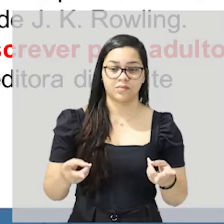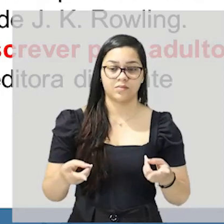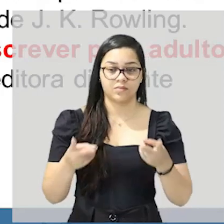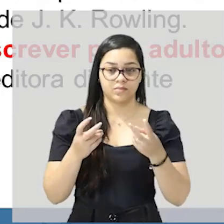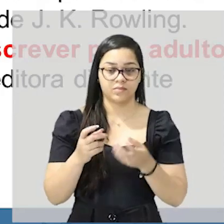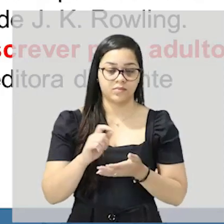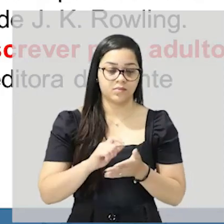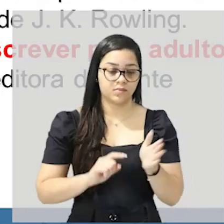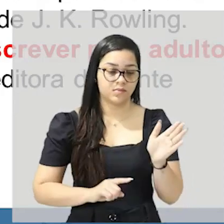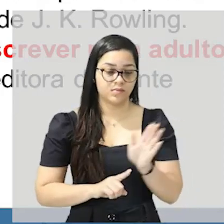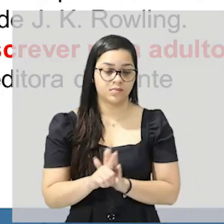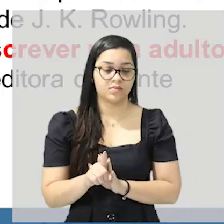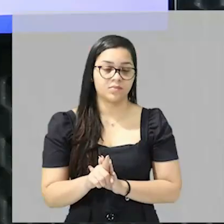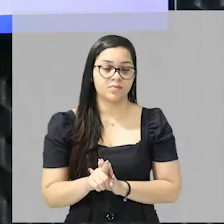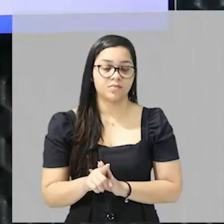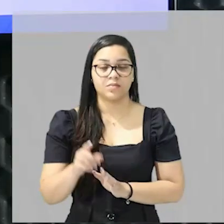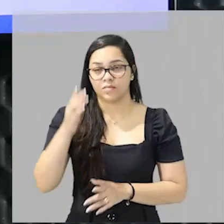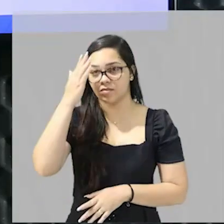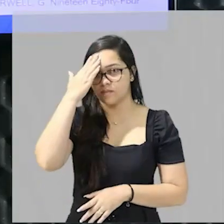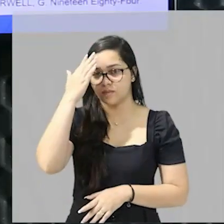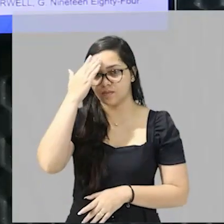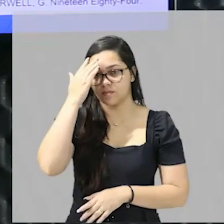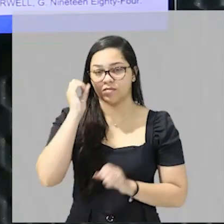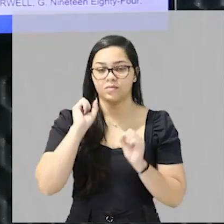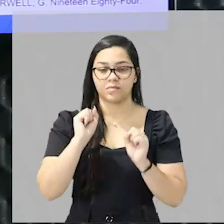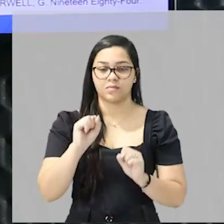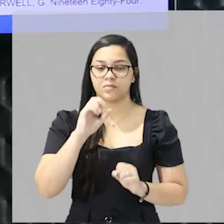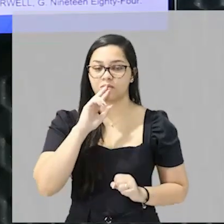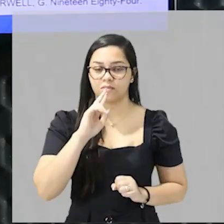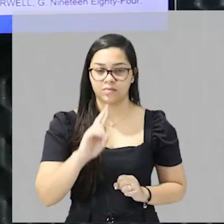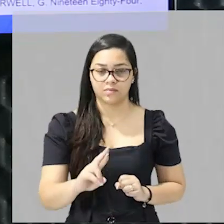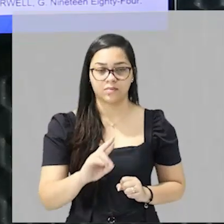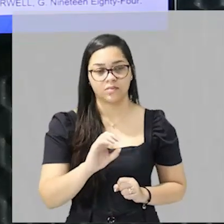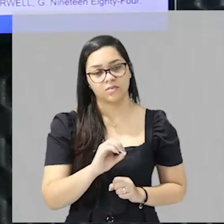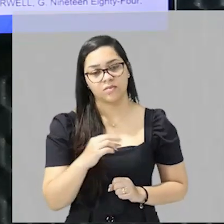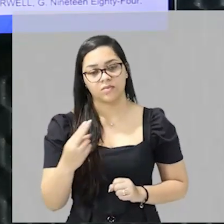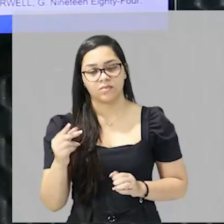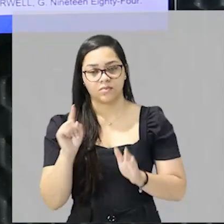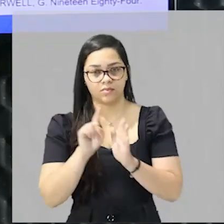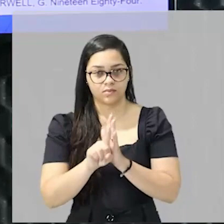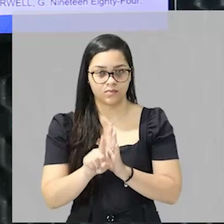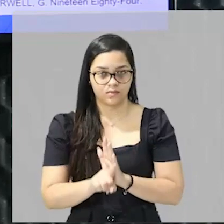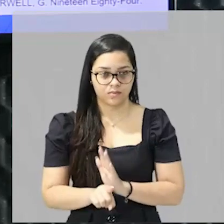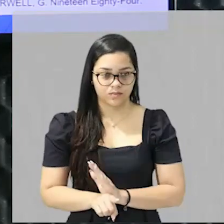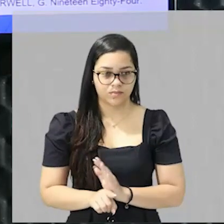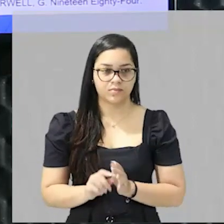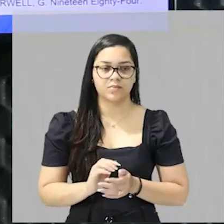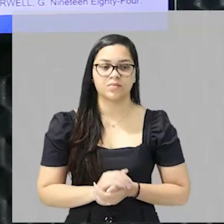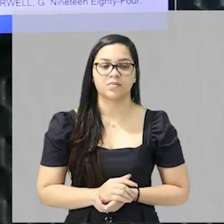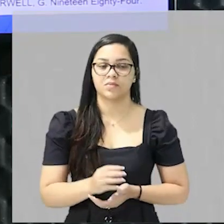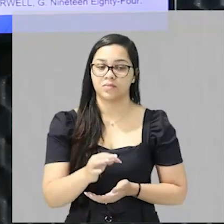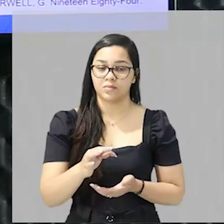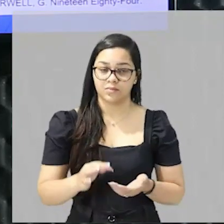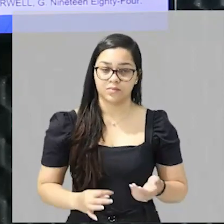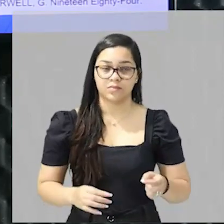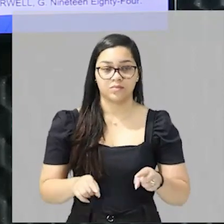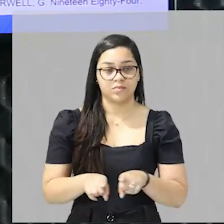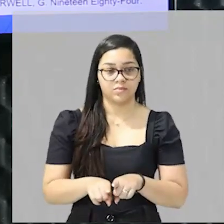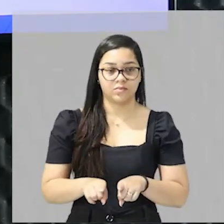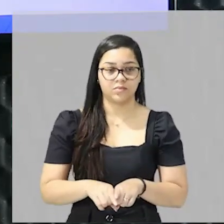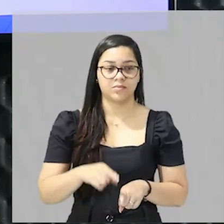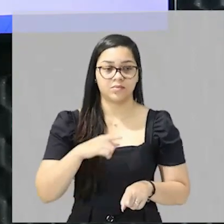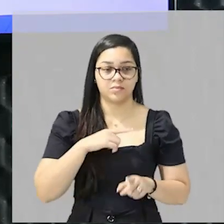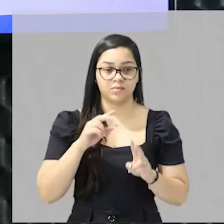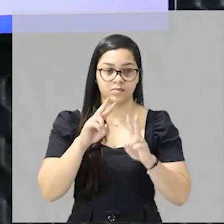e fazer a leitura direcionada do texto para resolver a questão ou o exercício. Mais um texto, também tem